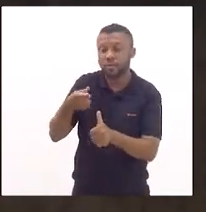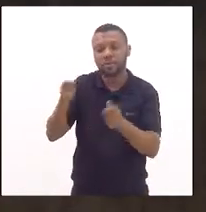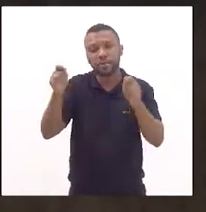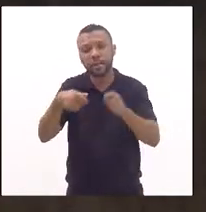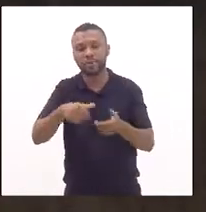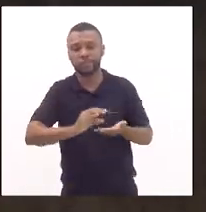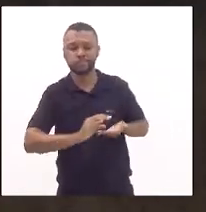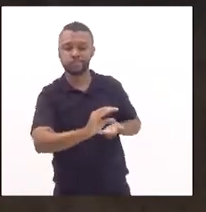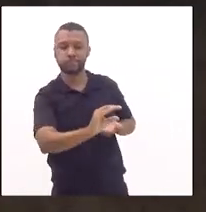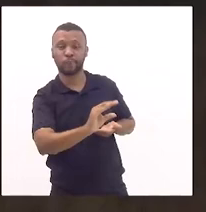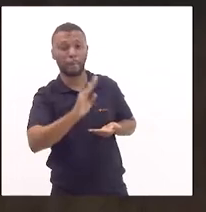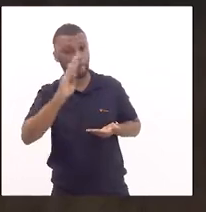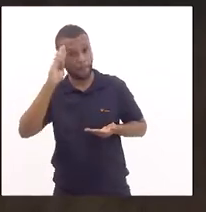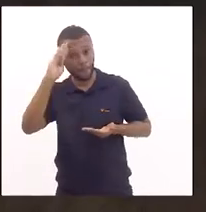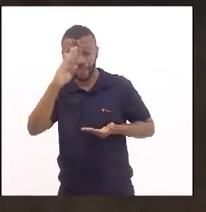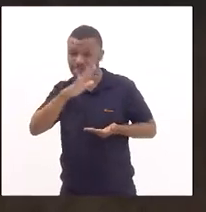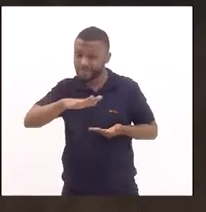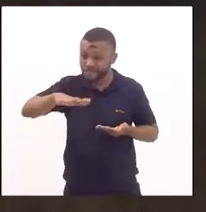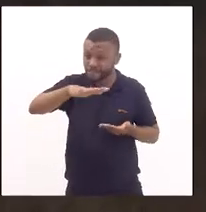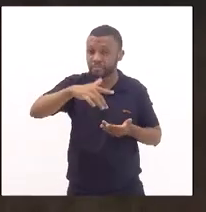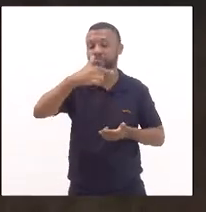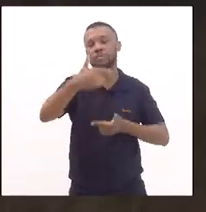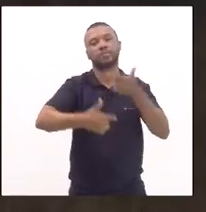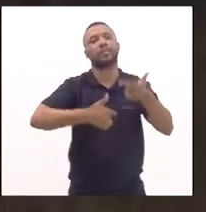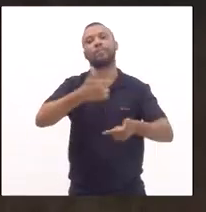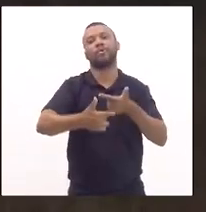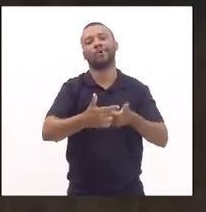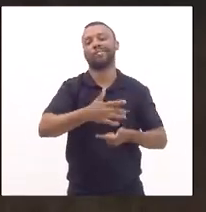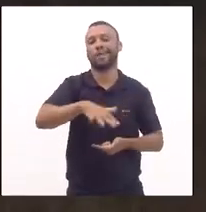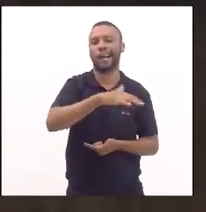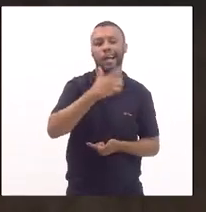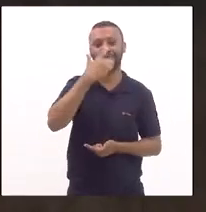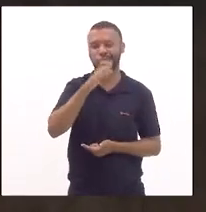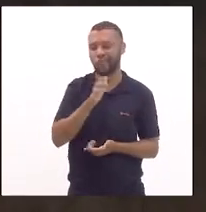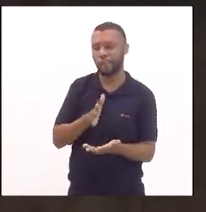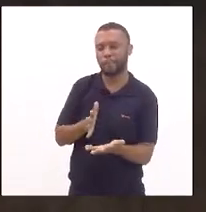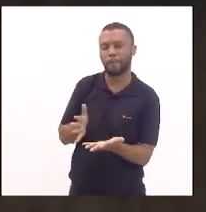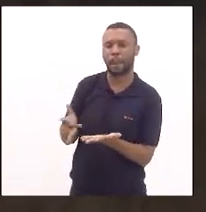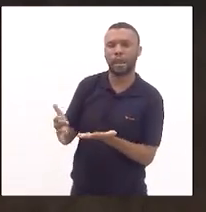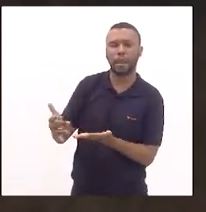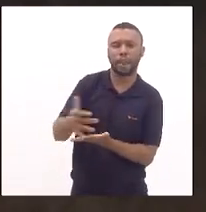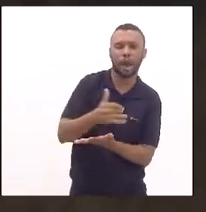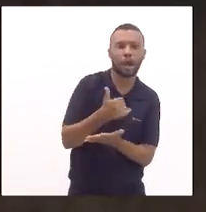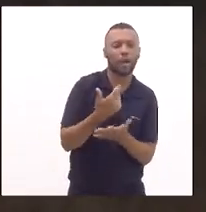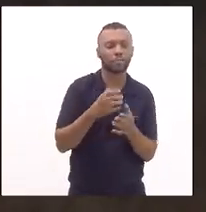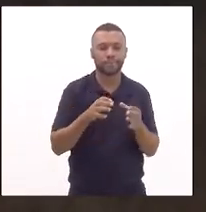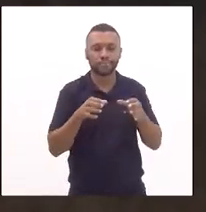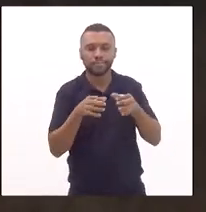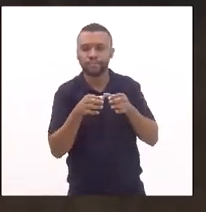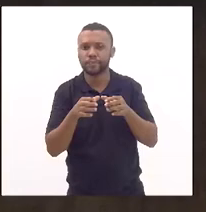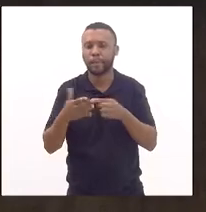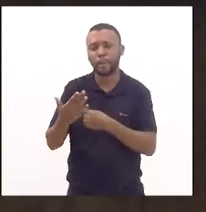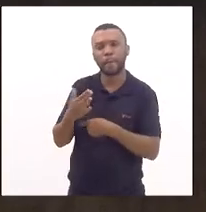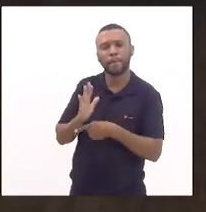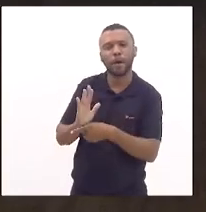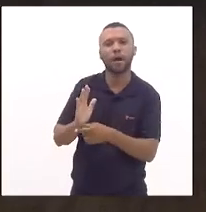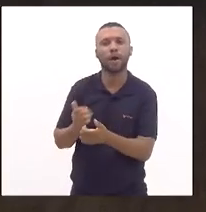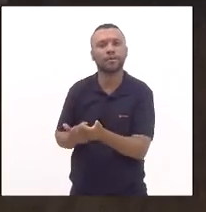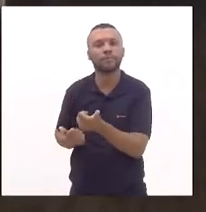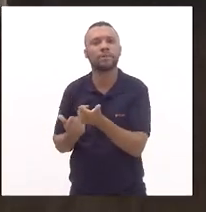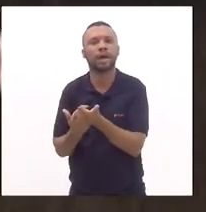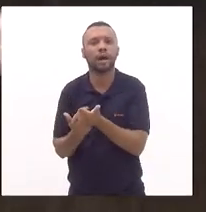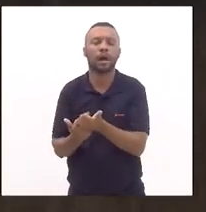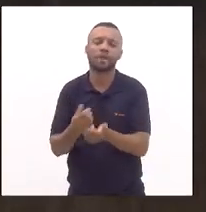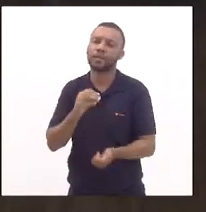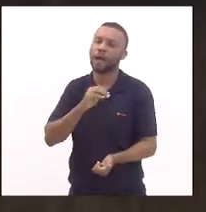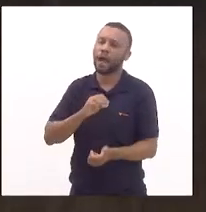principalmente das pessoas que vivem da reciclagem, dos catadores, das cooperativas, da dignidade, do apoio, e dá um futuro